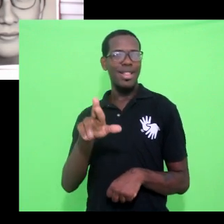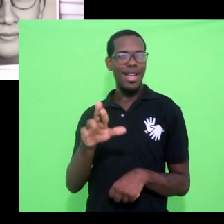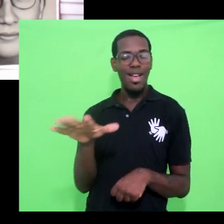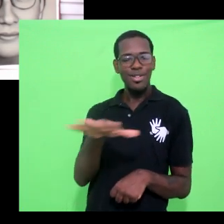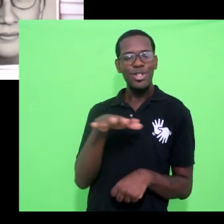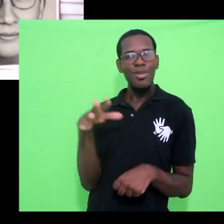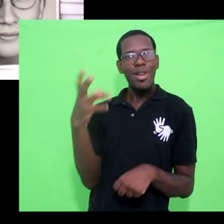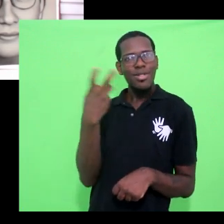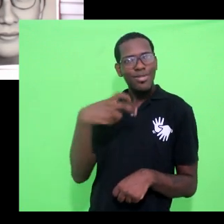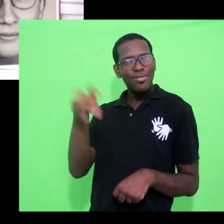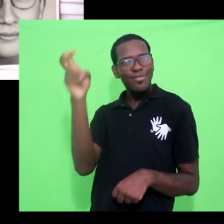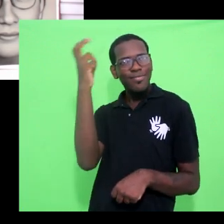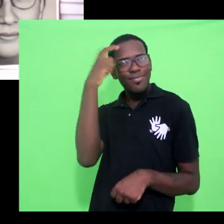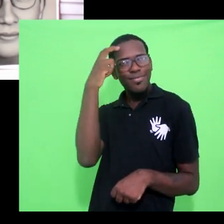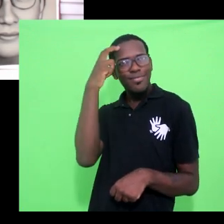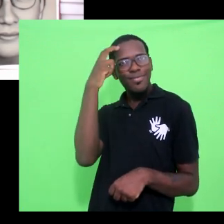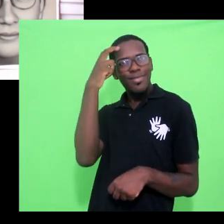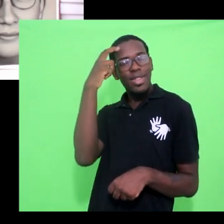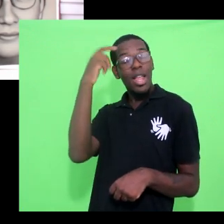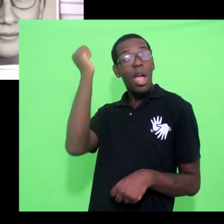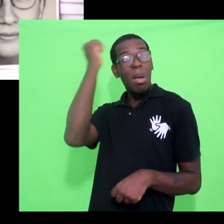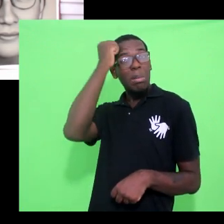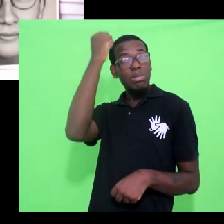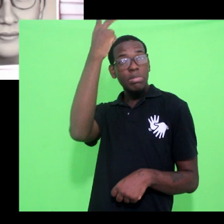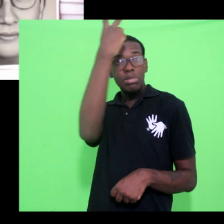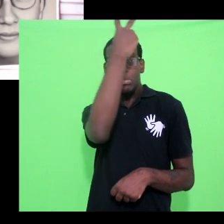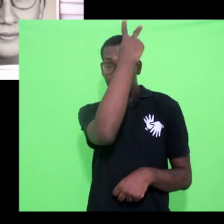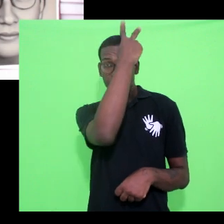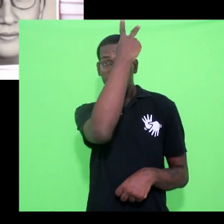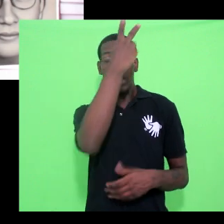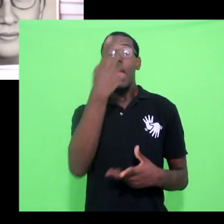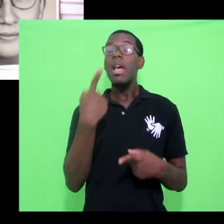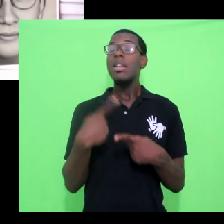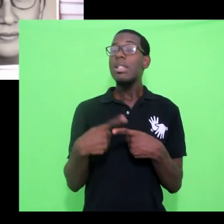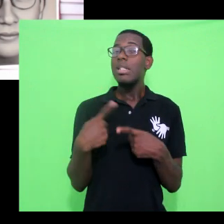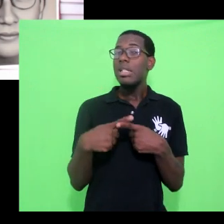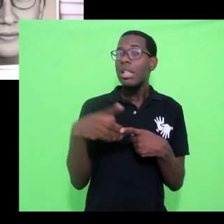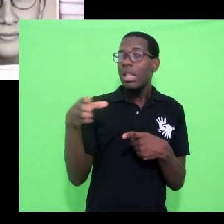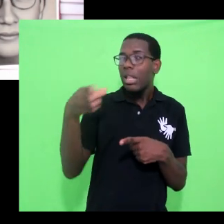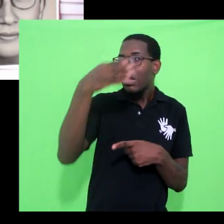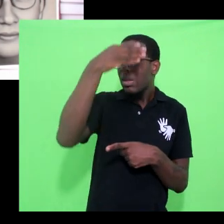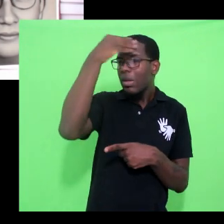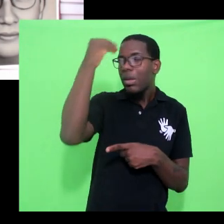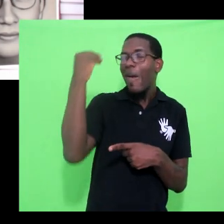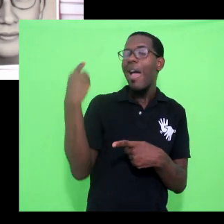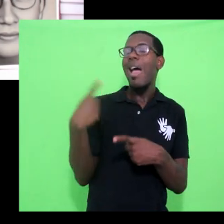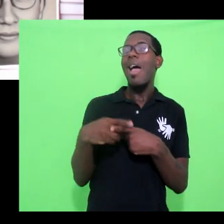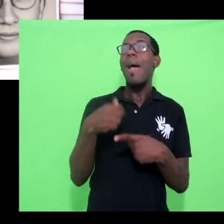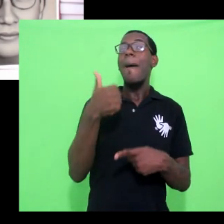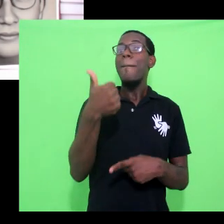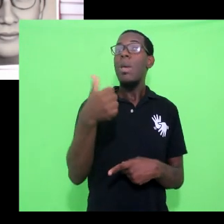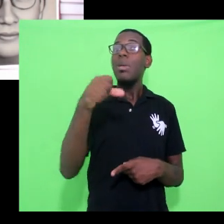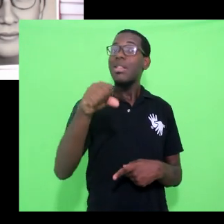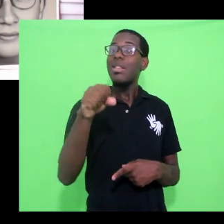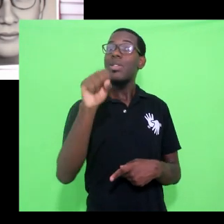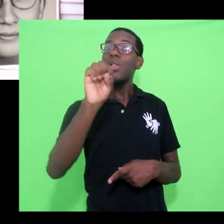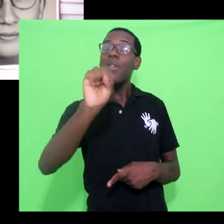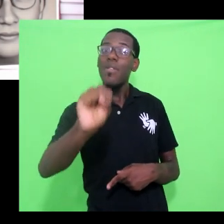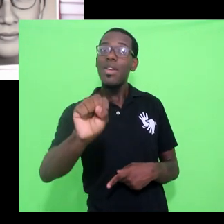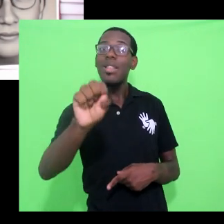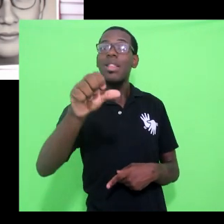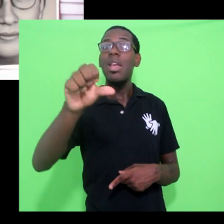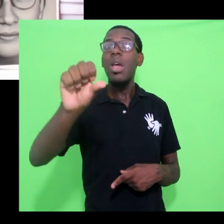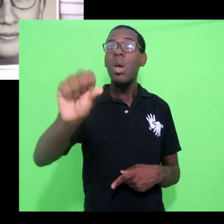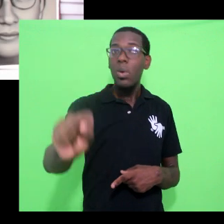História da Baixada Fluminense lá em Vilar dos Teles, né, num espaço cultural de frente